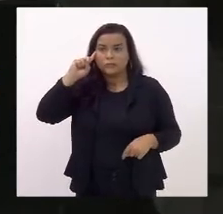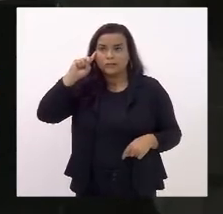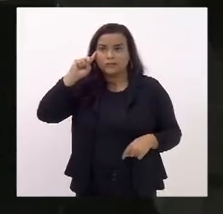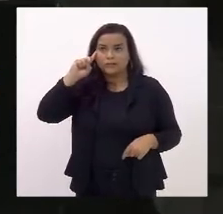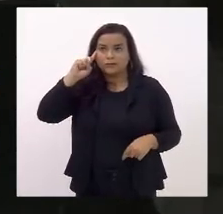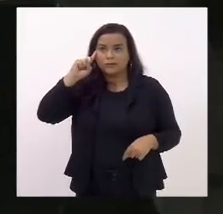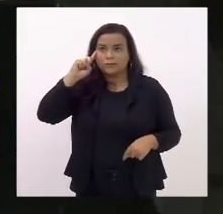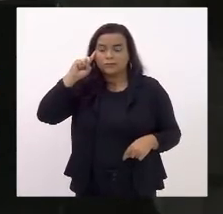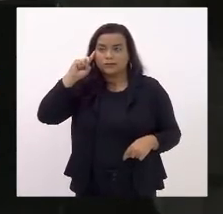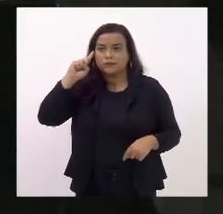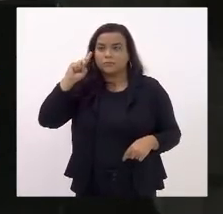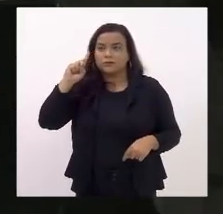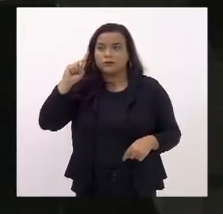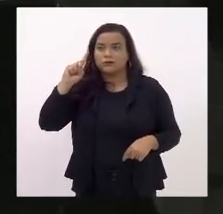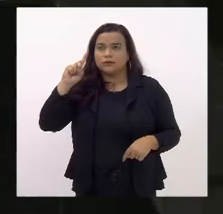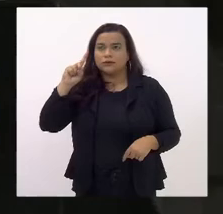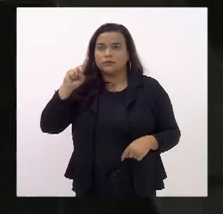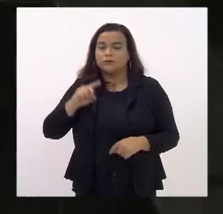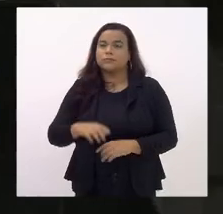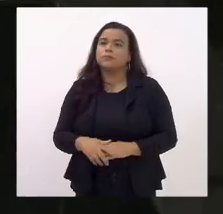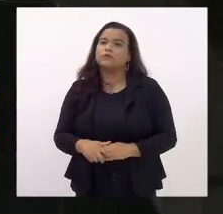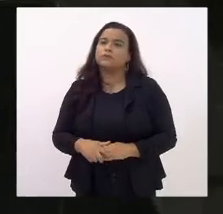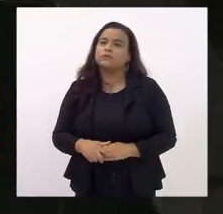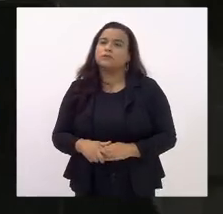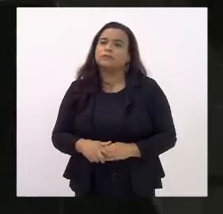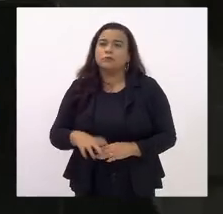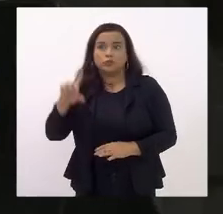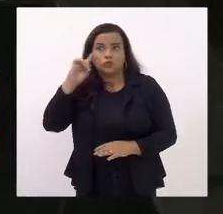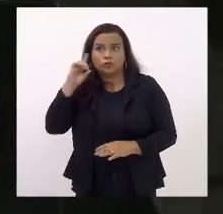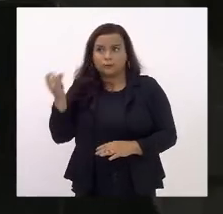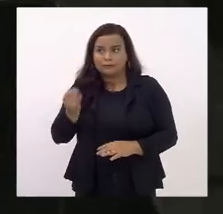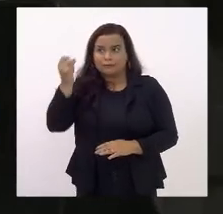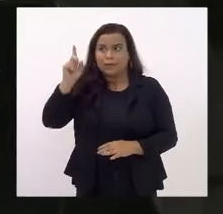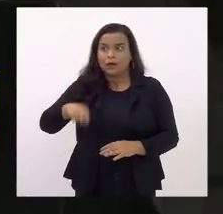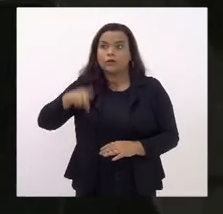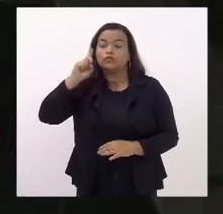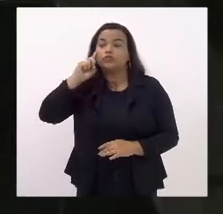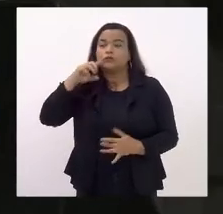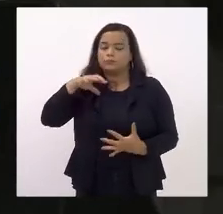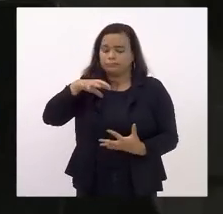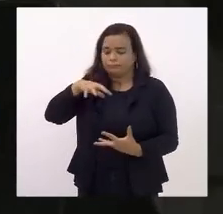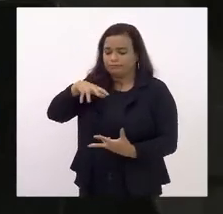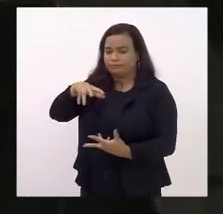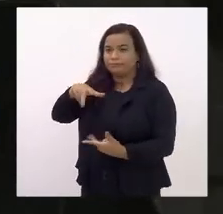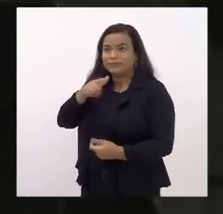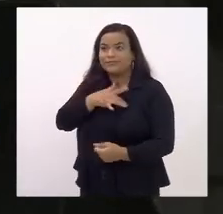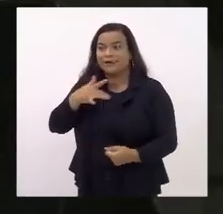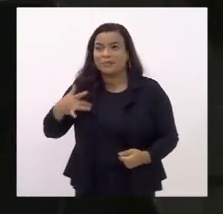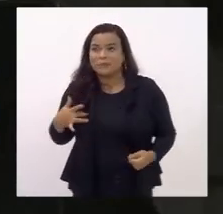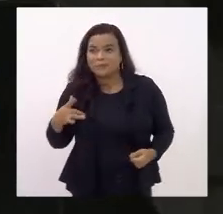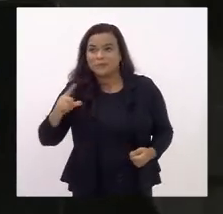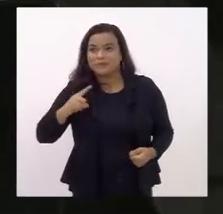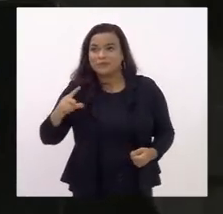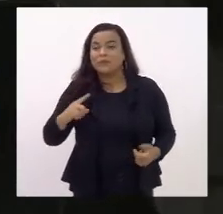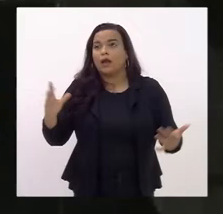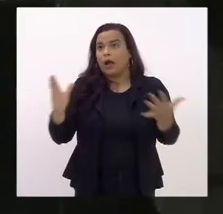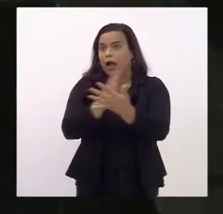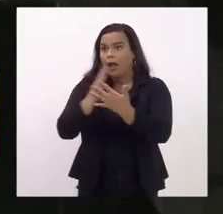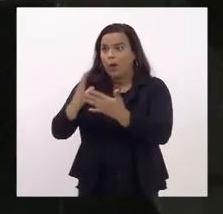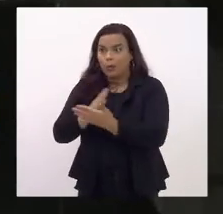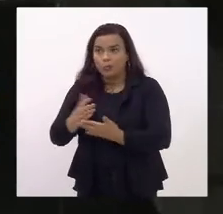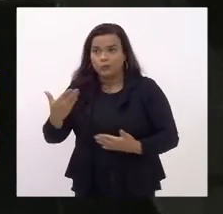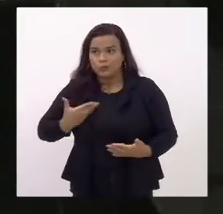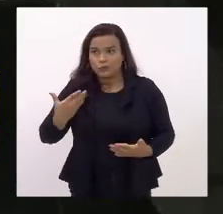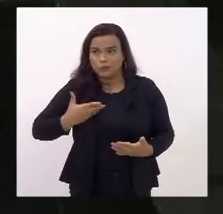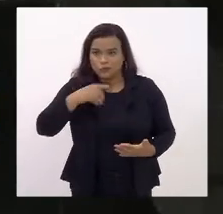importante efeméride, que é o Dia Mundial da Saúde. Alguns colegas parlamentares, durante a ordem do